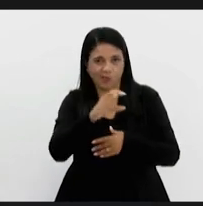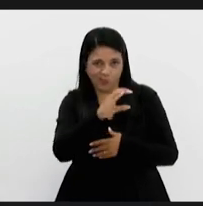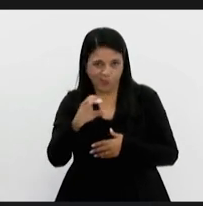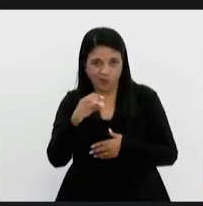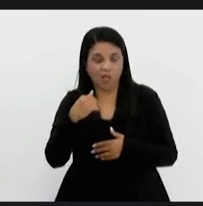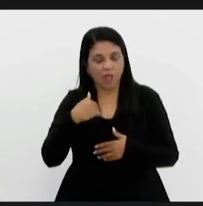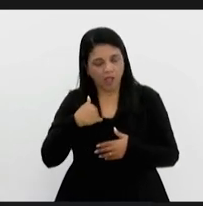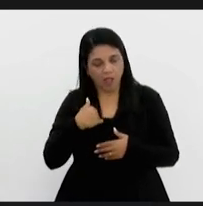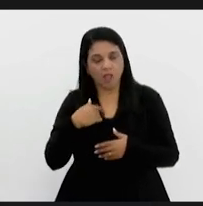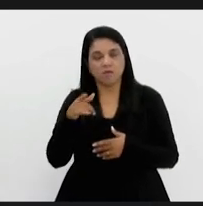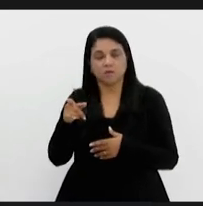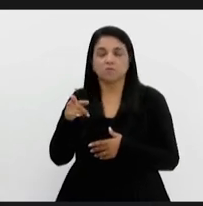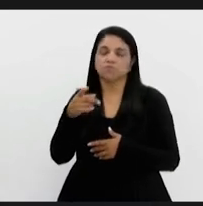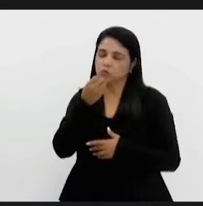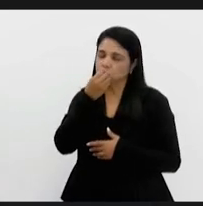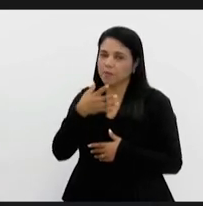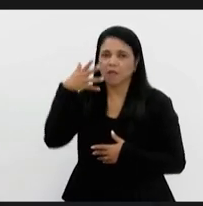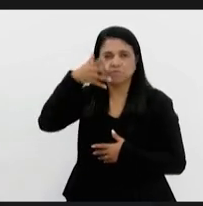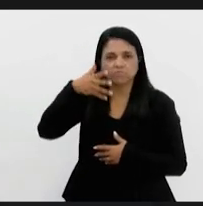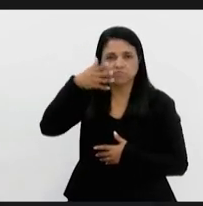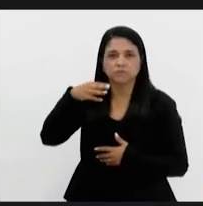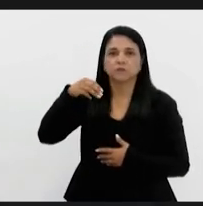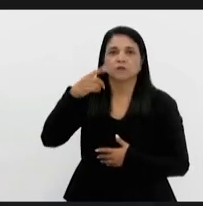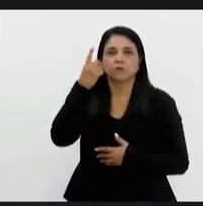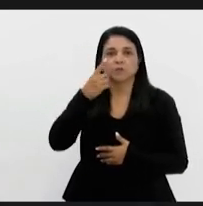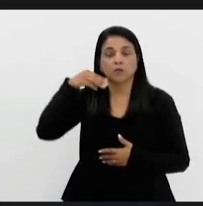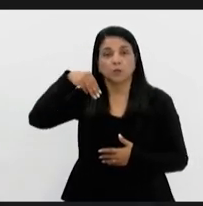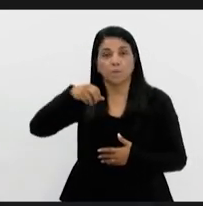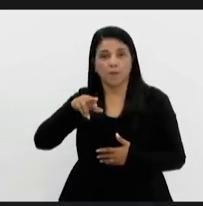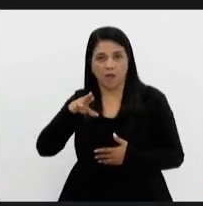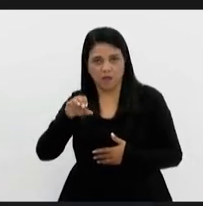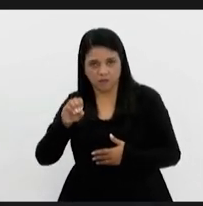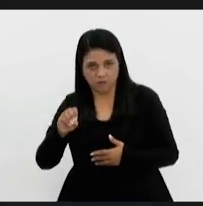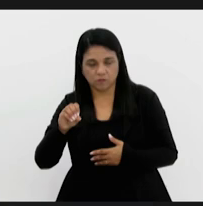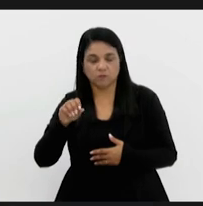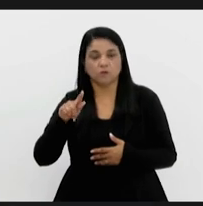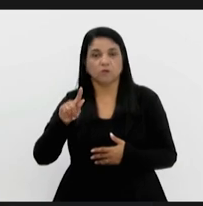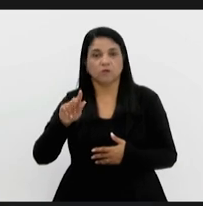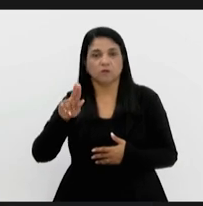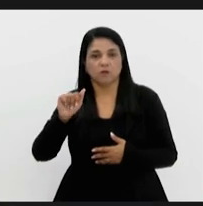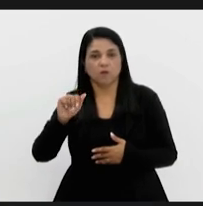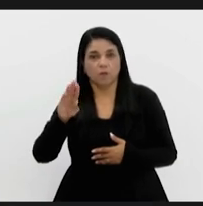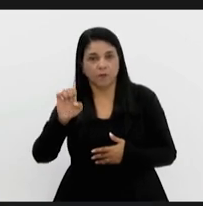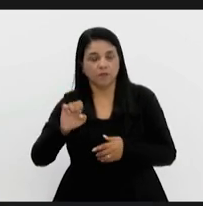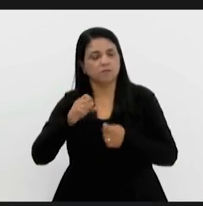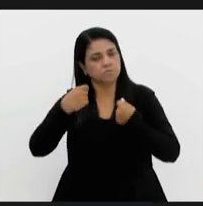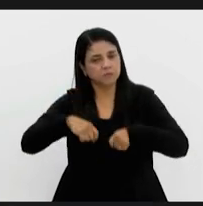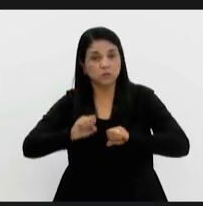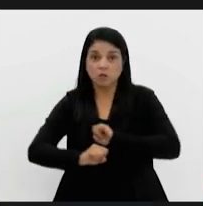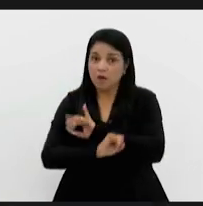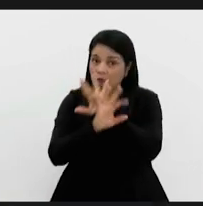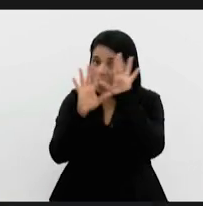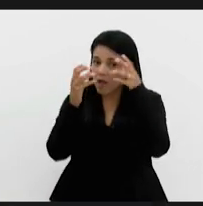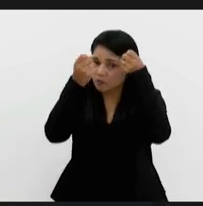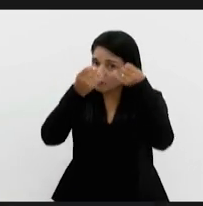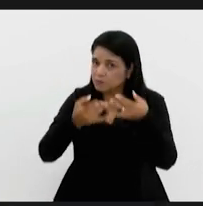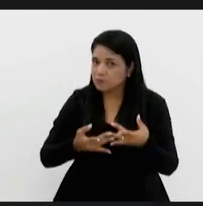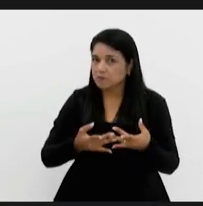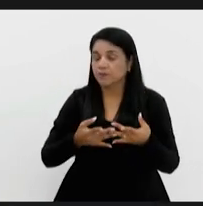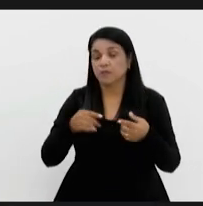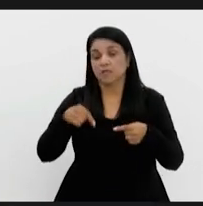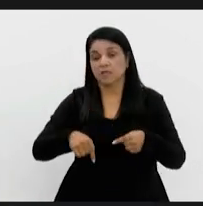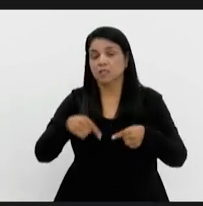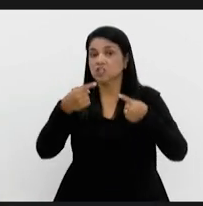pelo deputado Márcio Galberto. Então é importante deixar bem claras as coisas, né? Nós não estamos discutindo